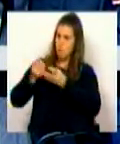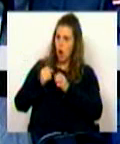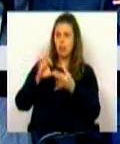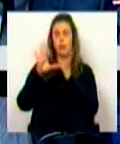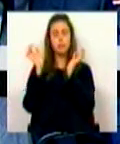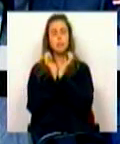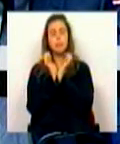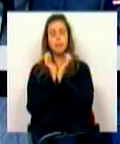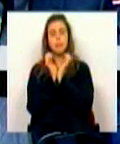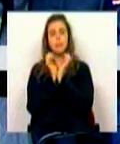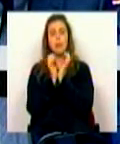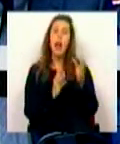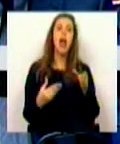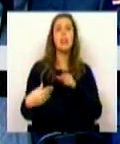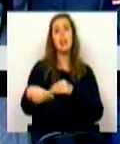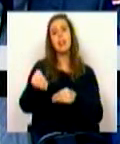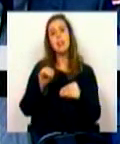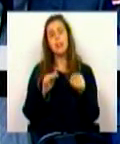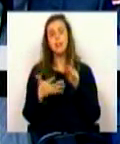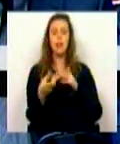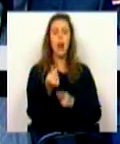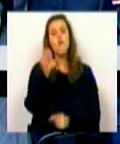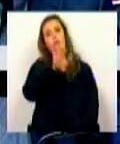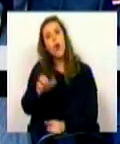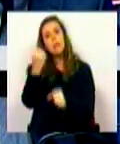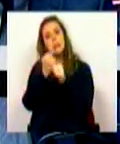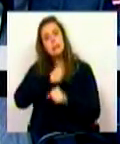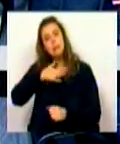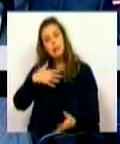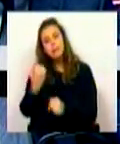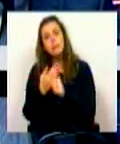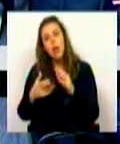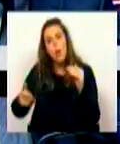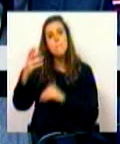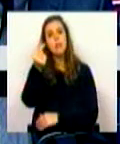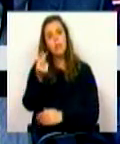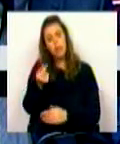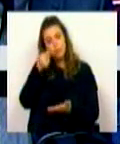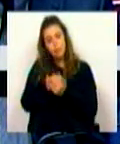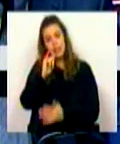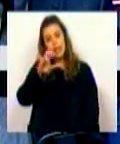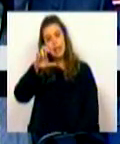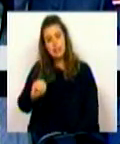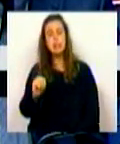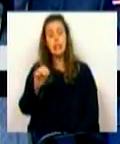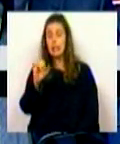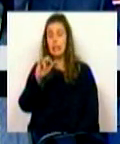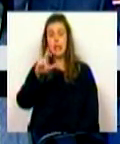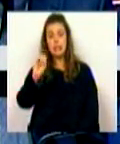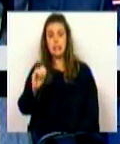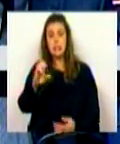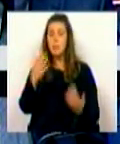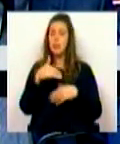Social. A dinâmica das empresas tem aumentado a receita do IRC, sem que tenhamos aumentado